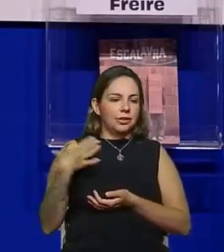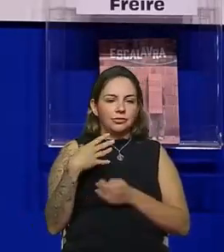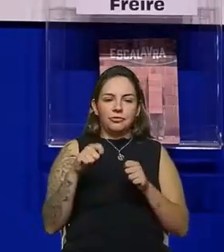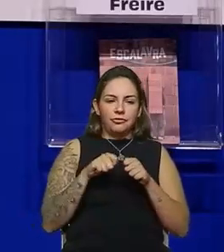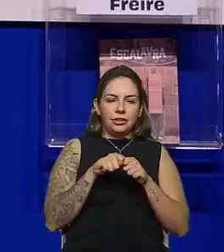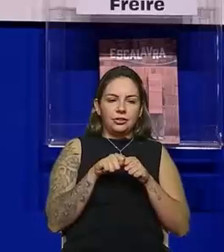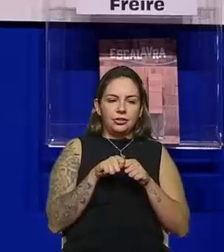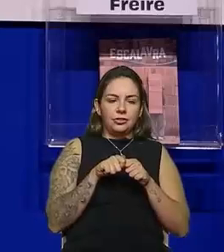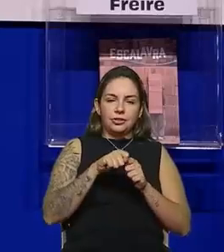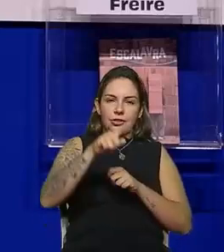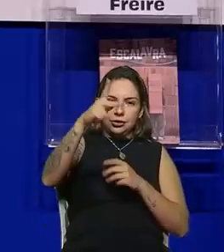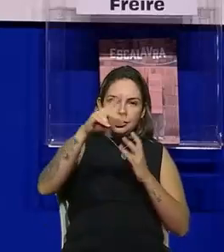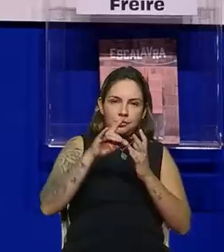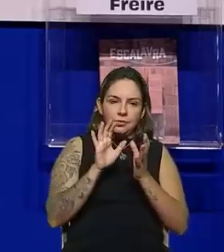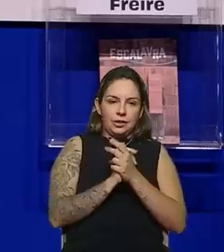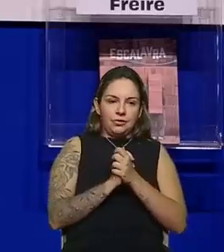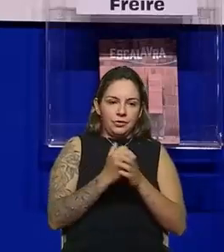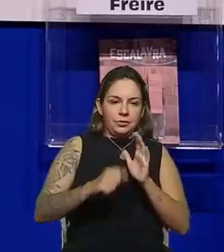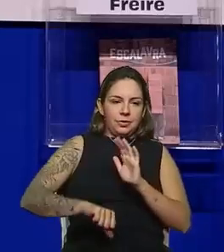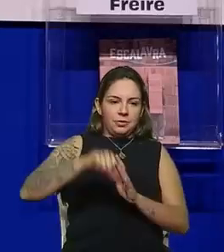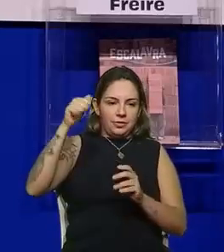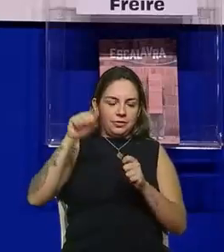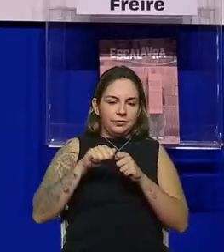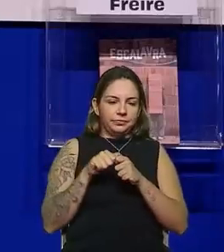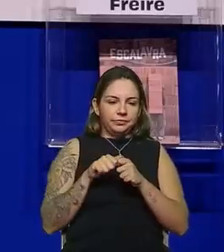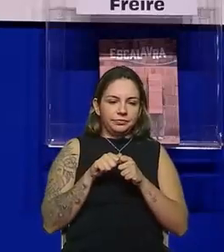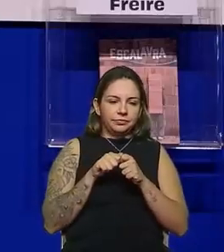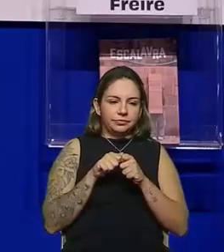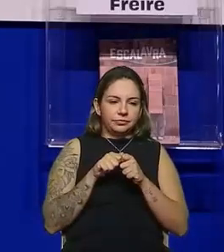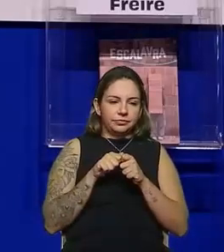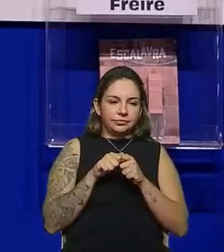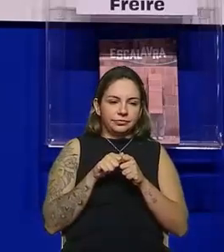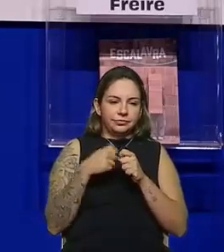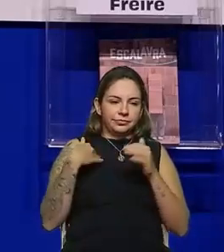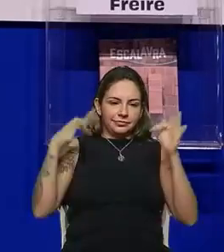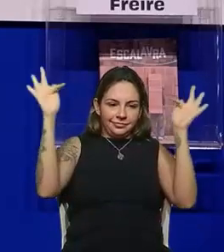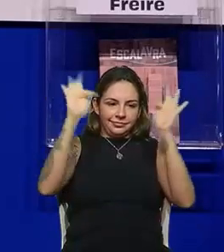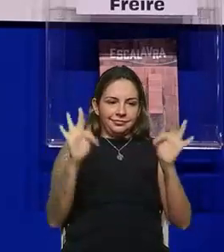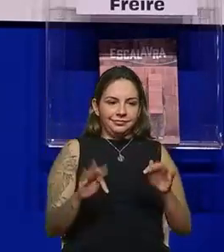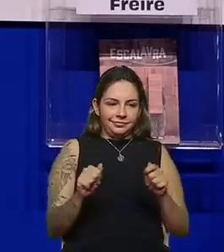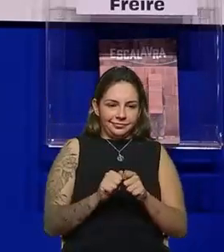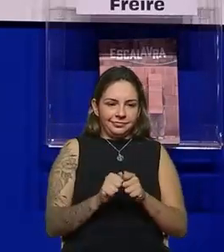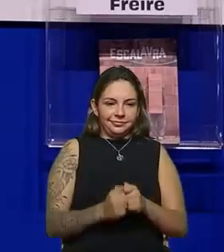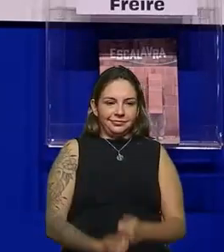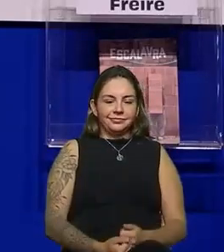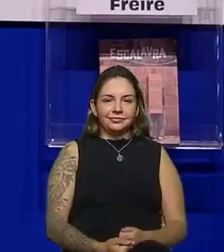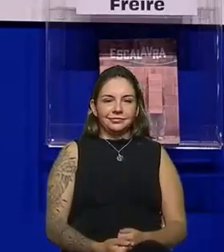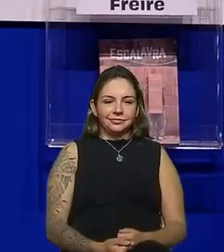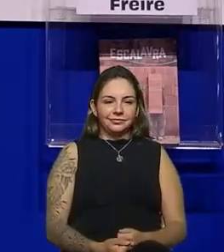havia feito isso, seu marido foi o primeiro a fazer. Então eu fiquei feliz por ter feito